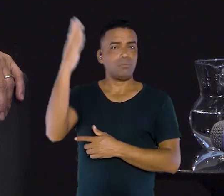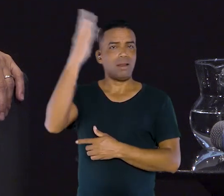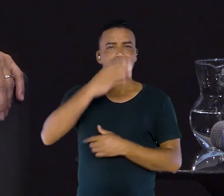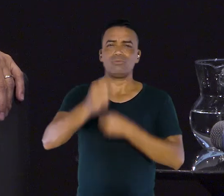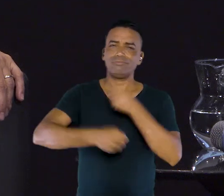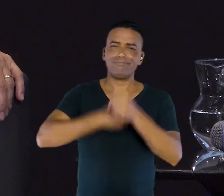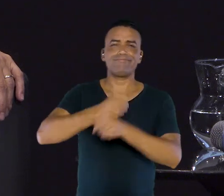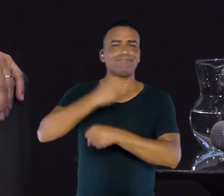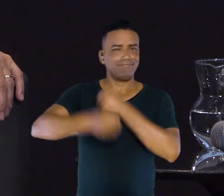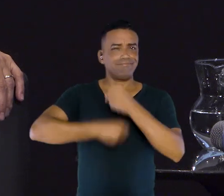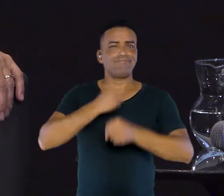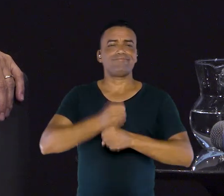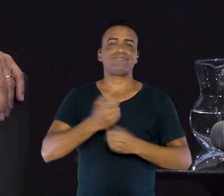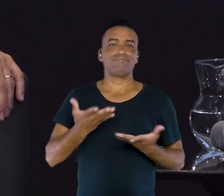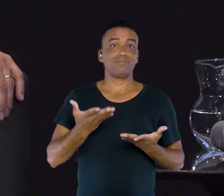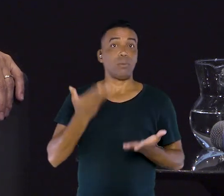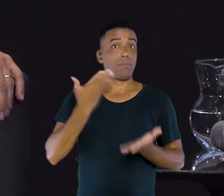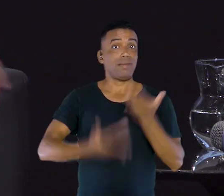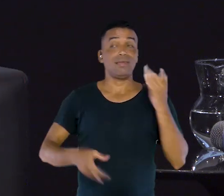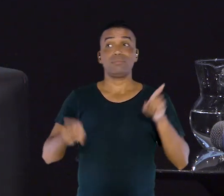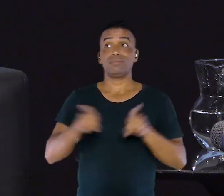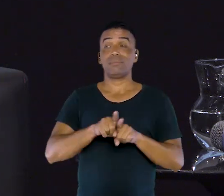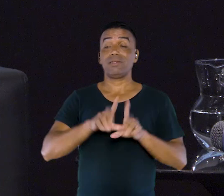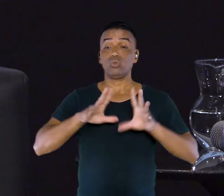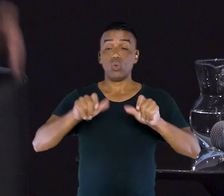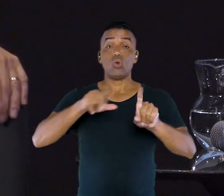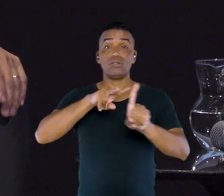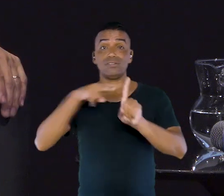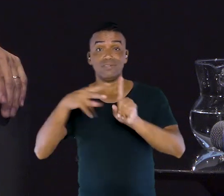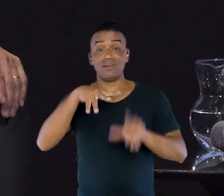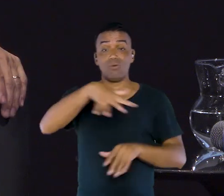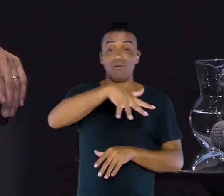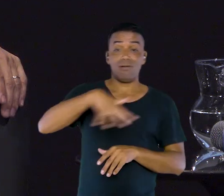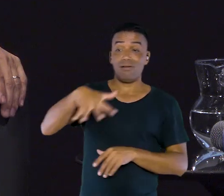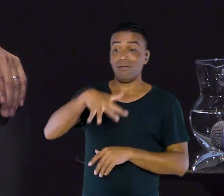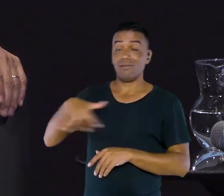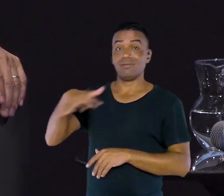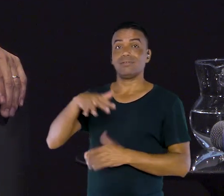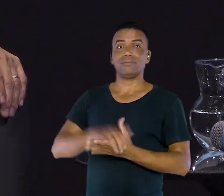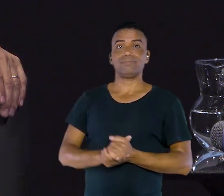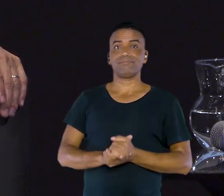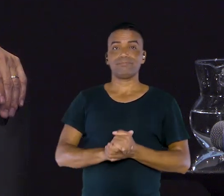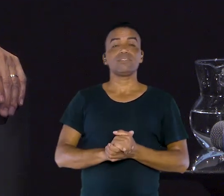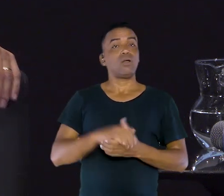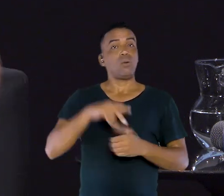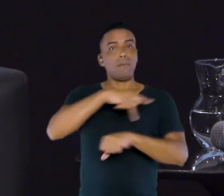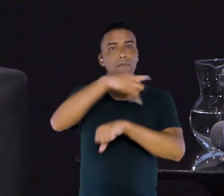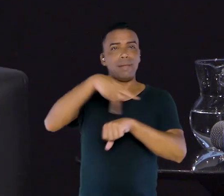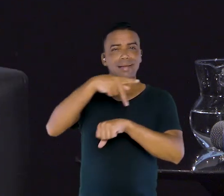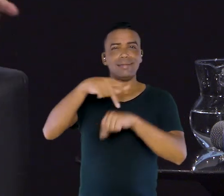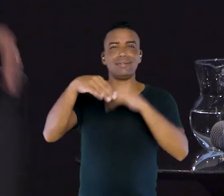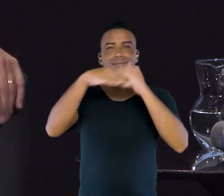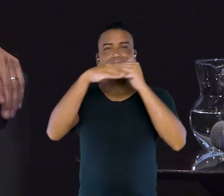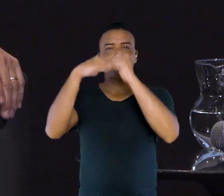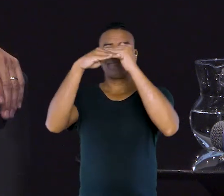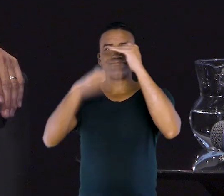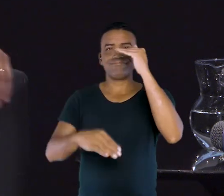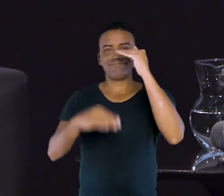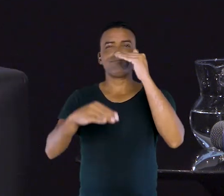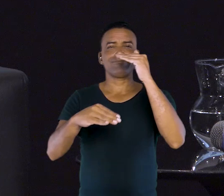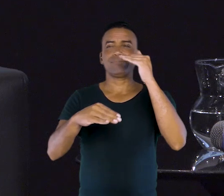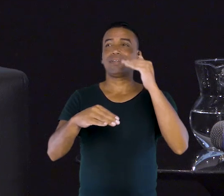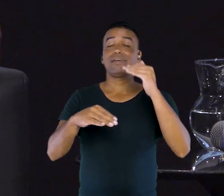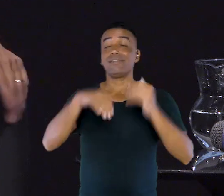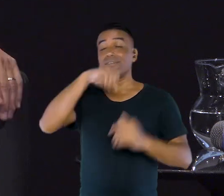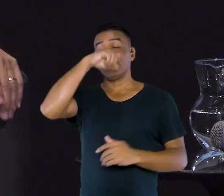no Brasil nos últimos anos. Então, assim, e perdemos em todos os aspectos, né? A gente é um país mais desigual hoje em dia, a